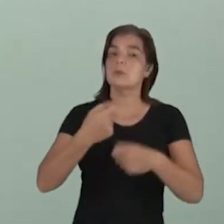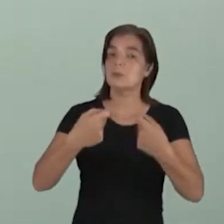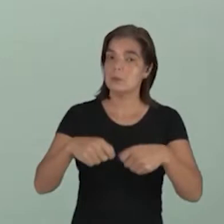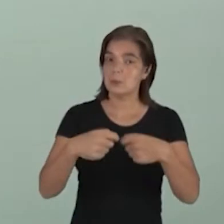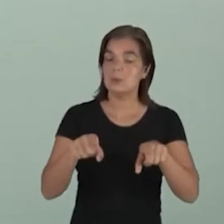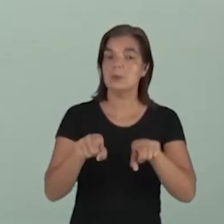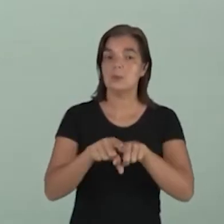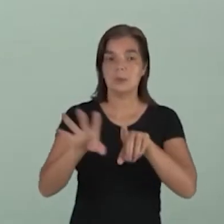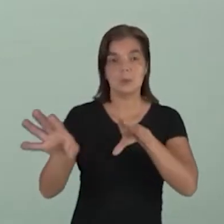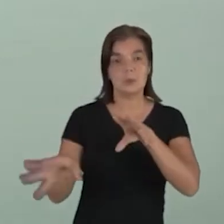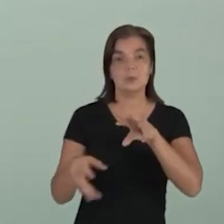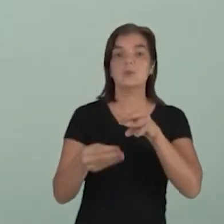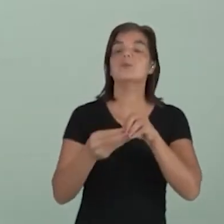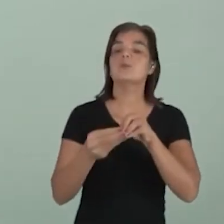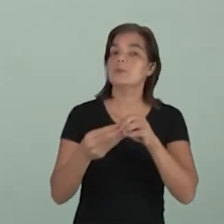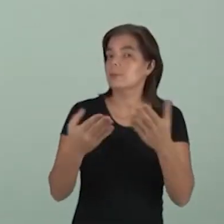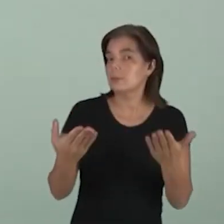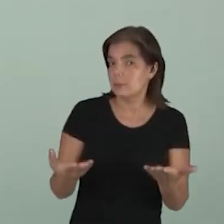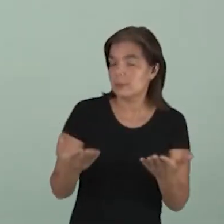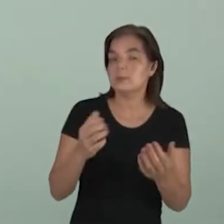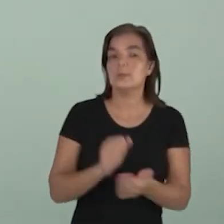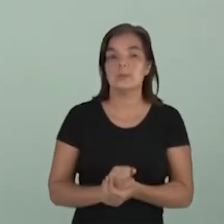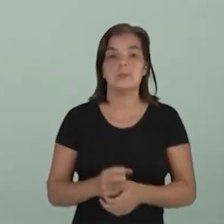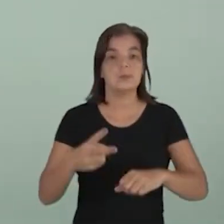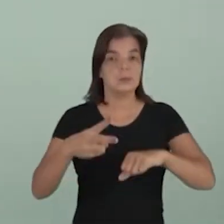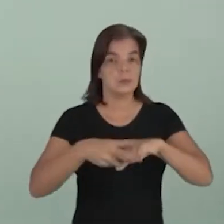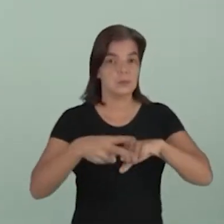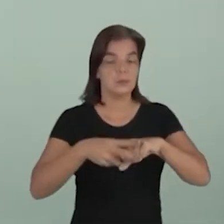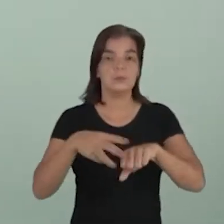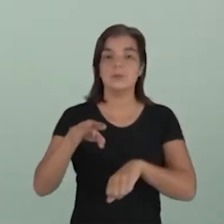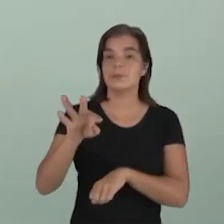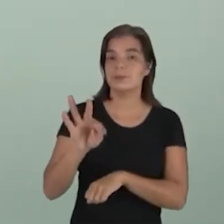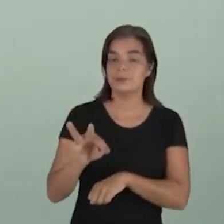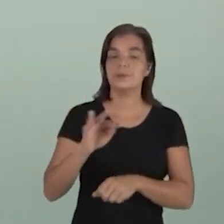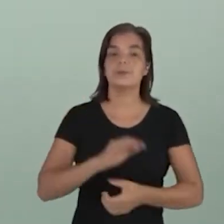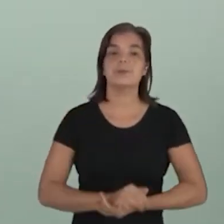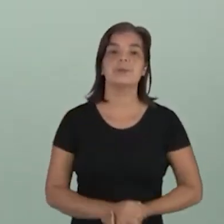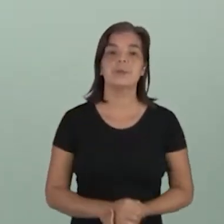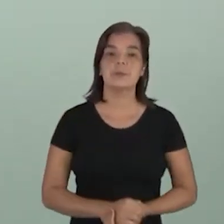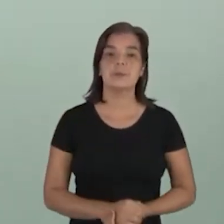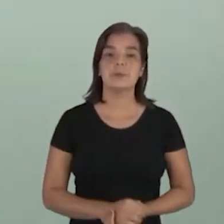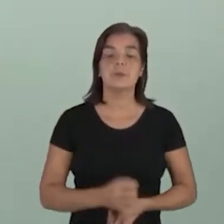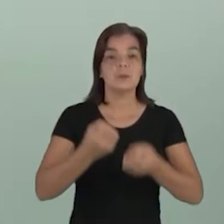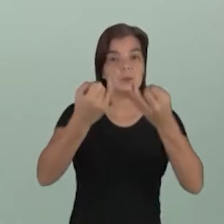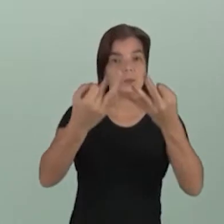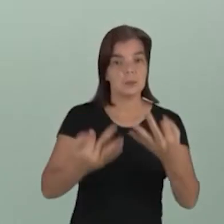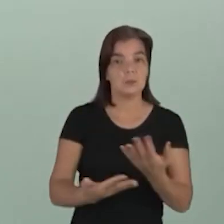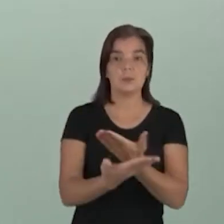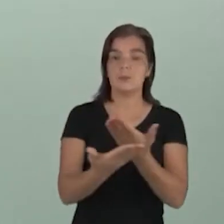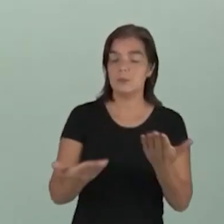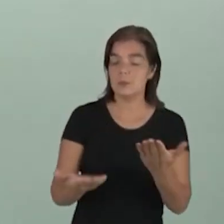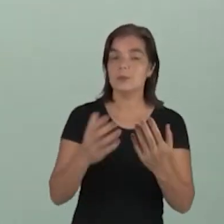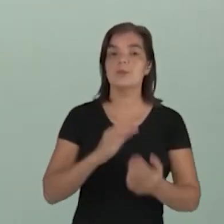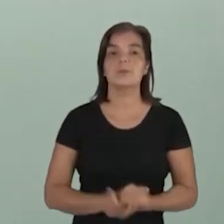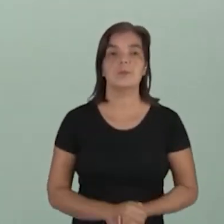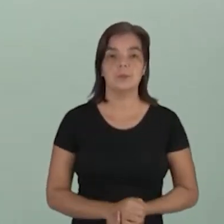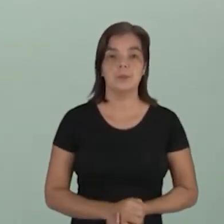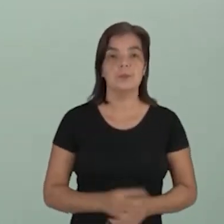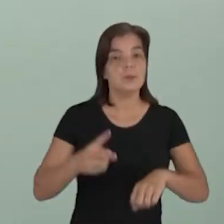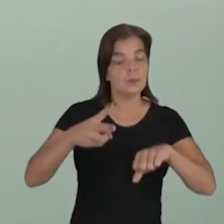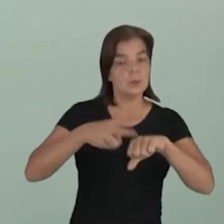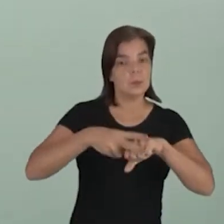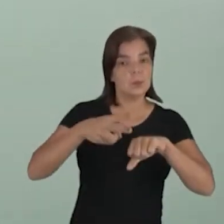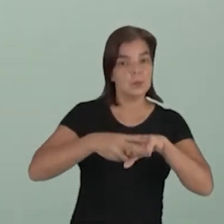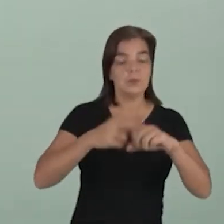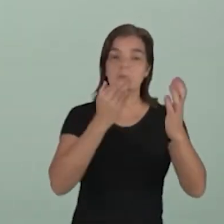você o complemente. Então, ele se trata de um verbo transitivo. Como eu disse para vocês, a forma